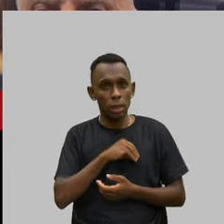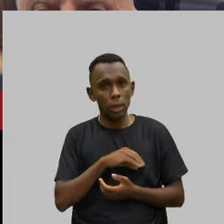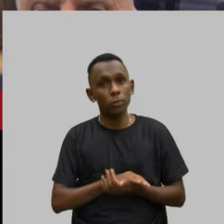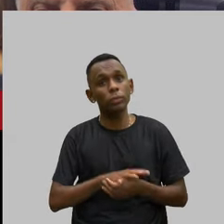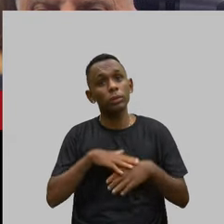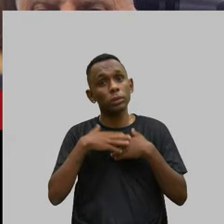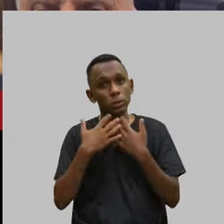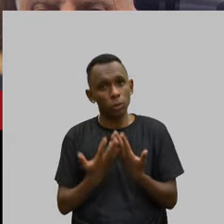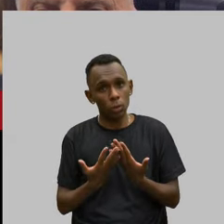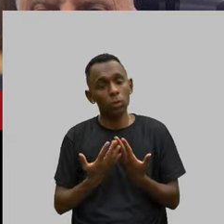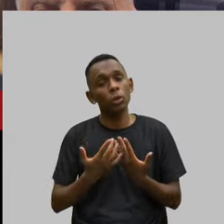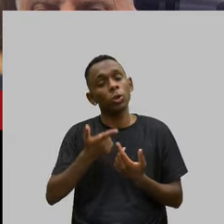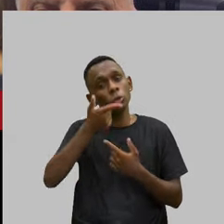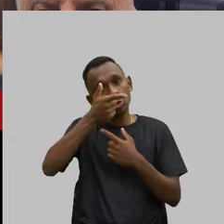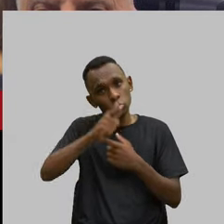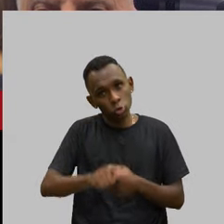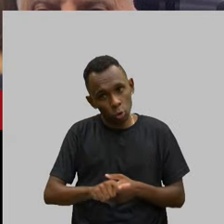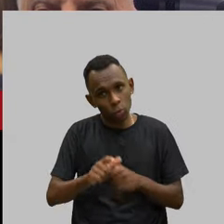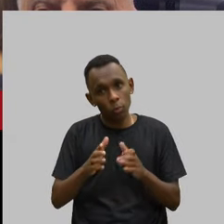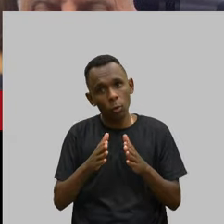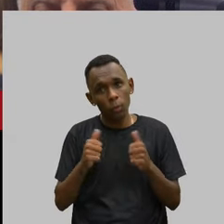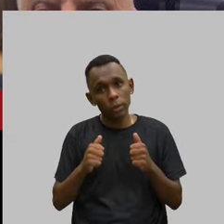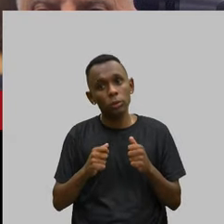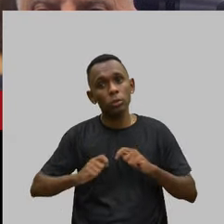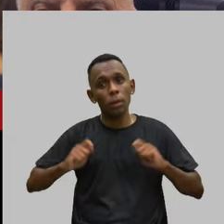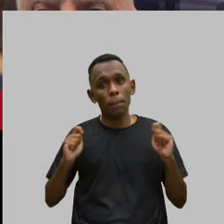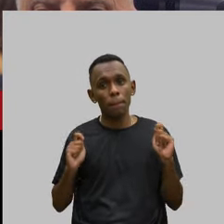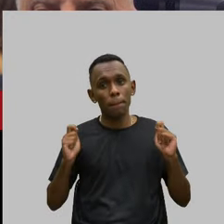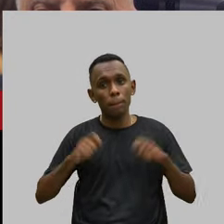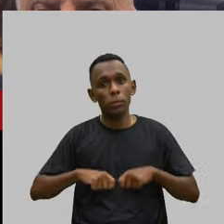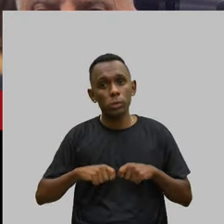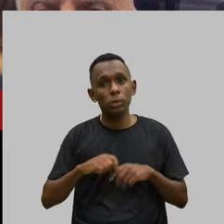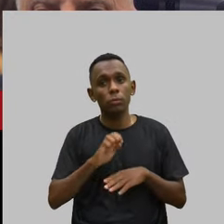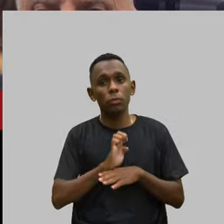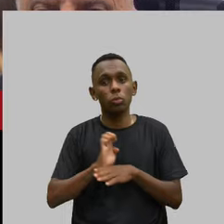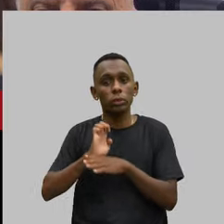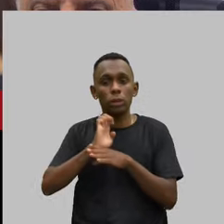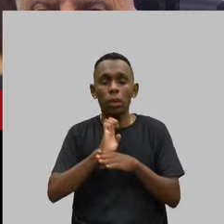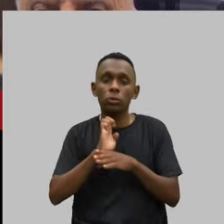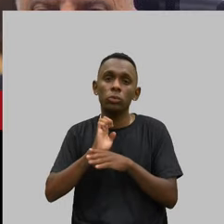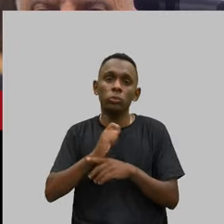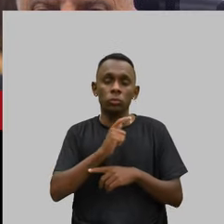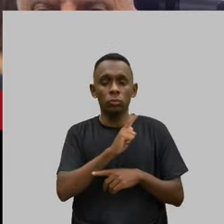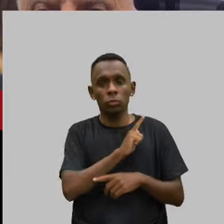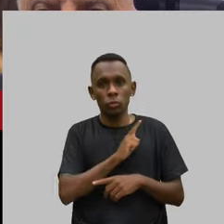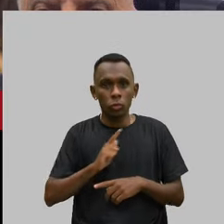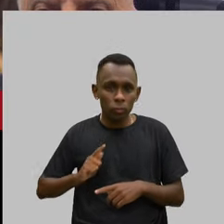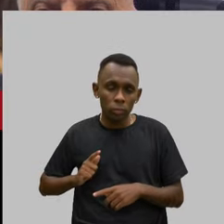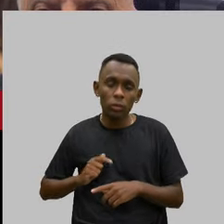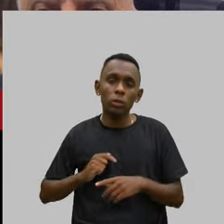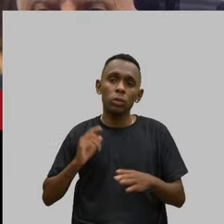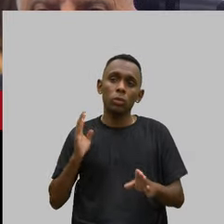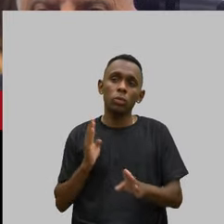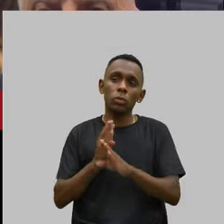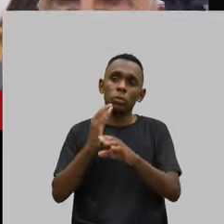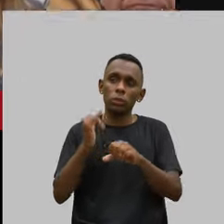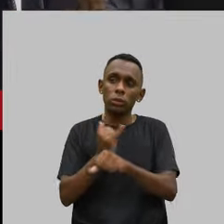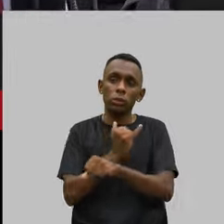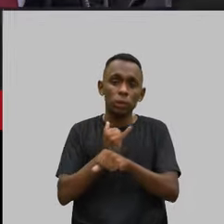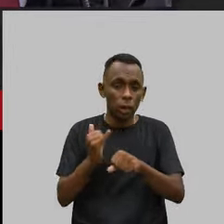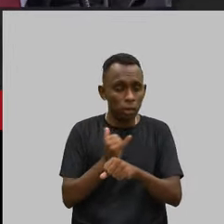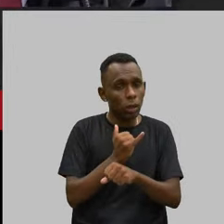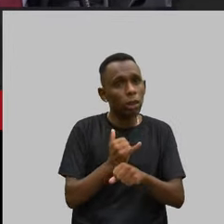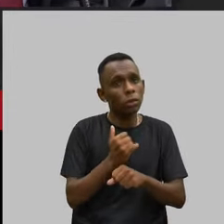eu faço aqui mais um apelo para que isso seja possível para que o estado encontre caminhos assim como encontrou caminhos em diversos outros